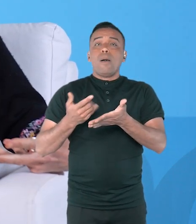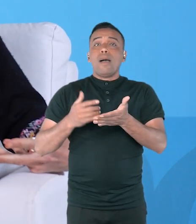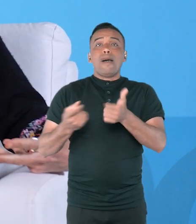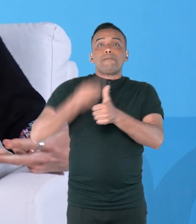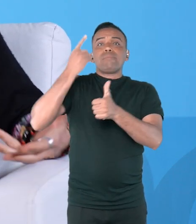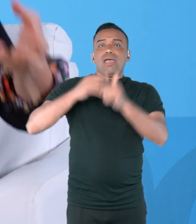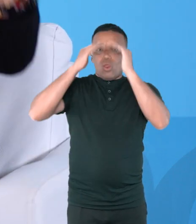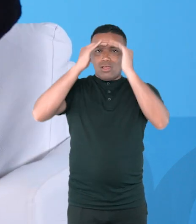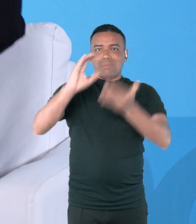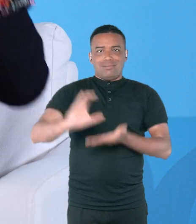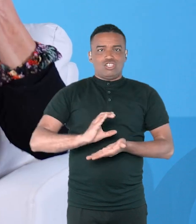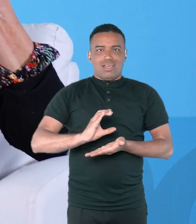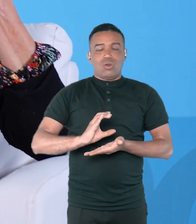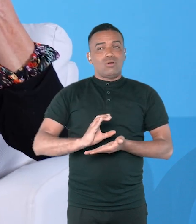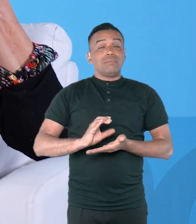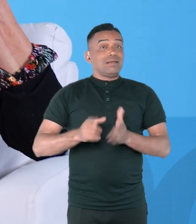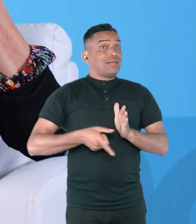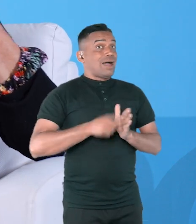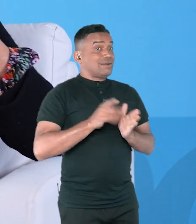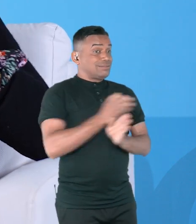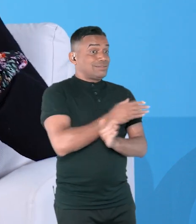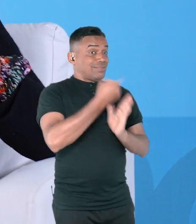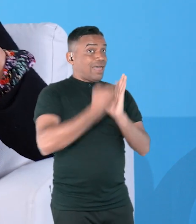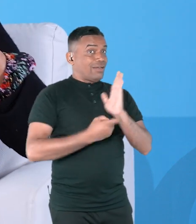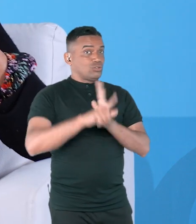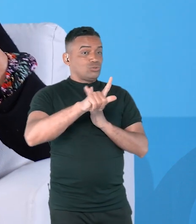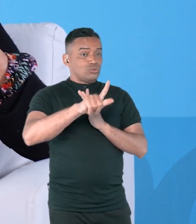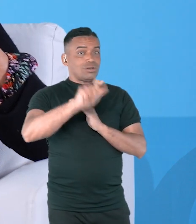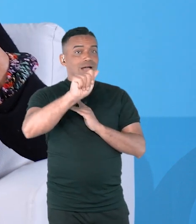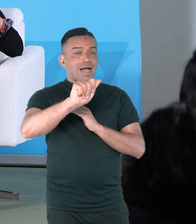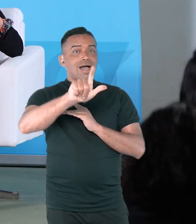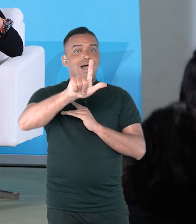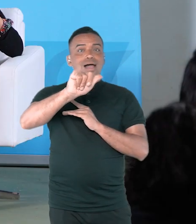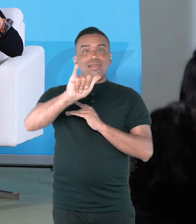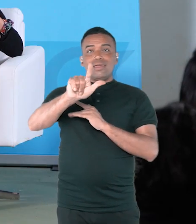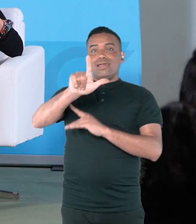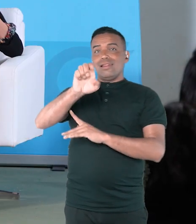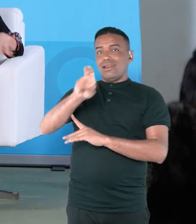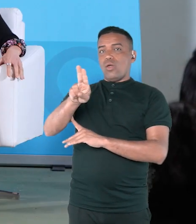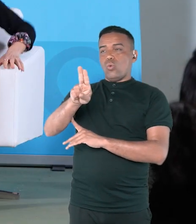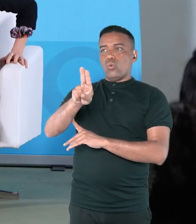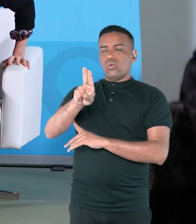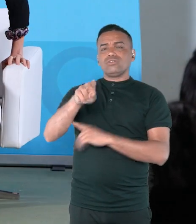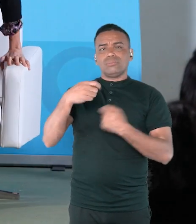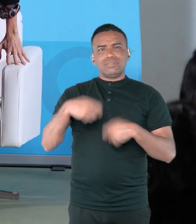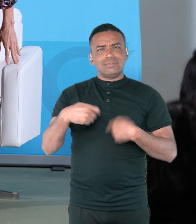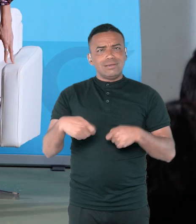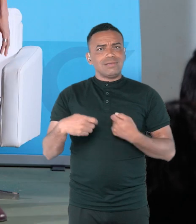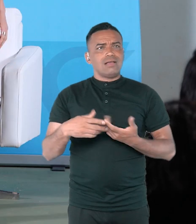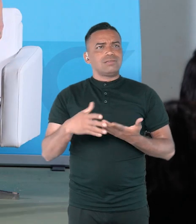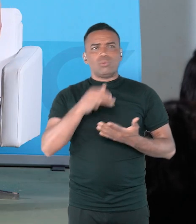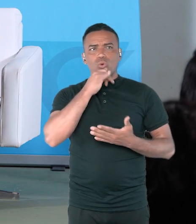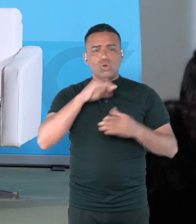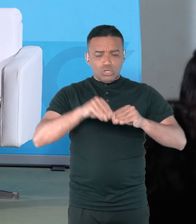vendo. Antes de ler o Galileu. Eu sempre pensei comigo que você precisa riscar o